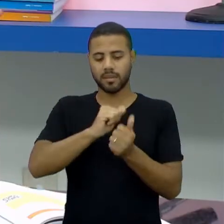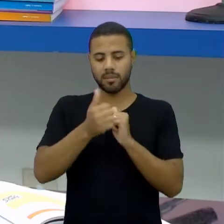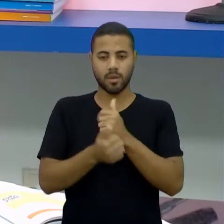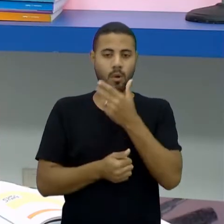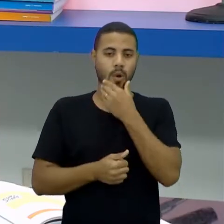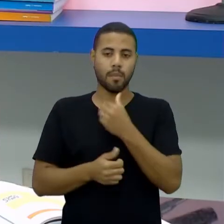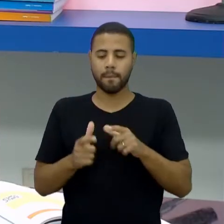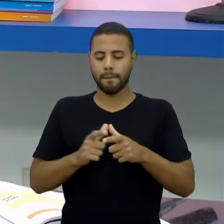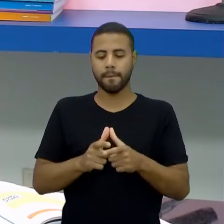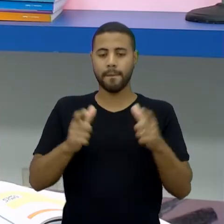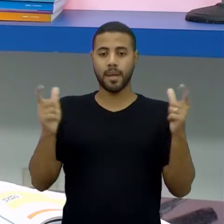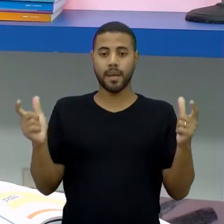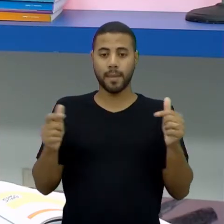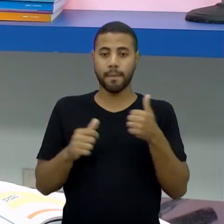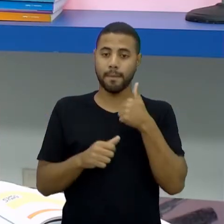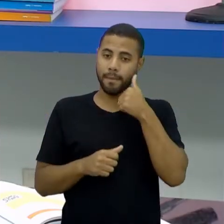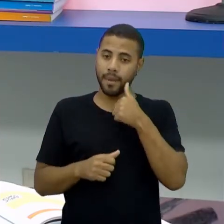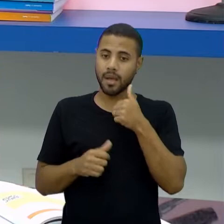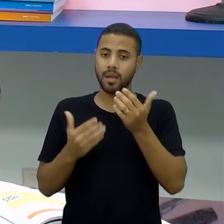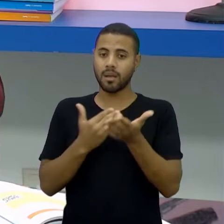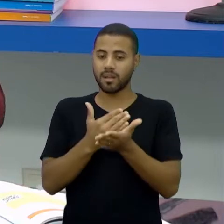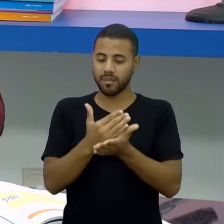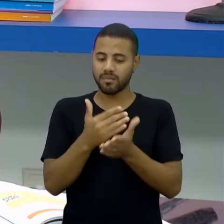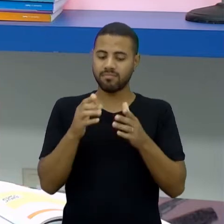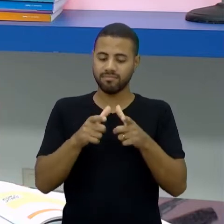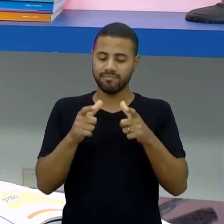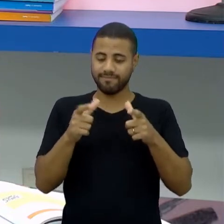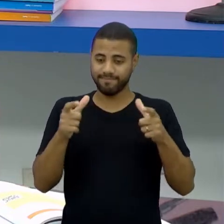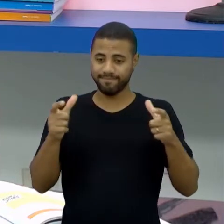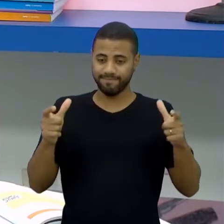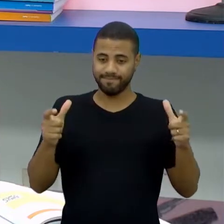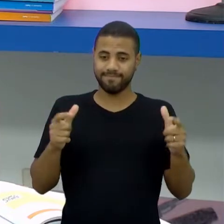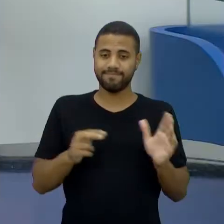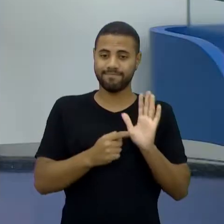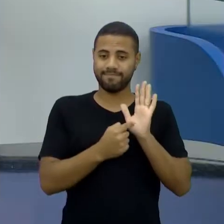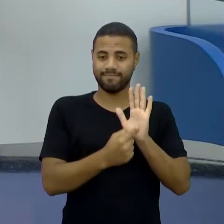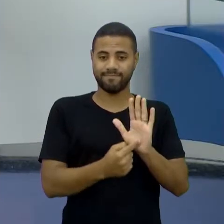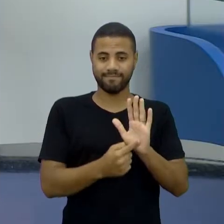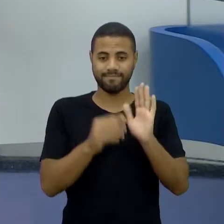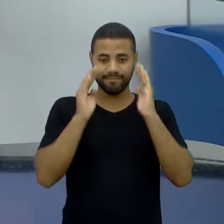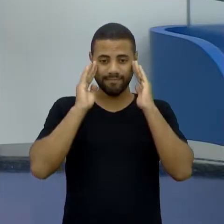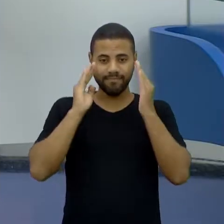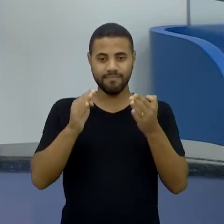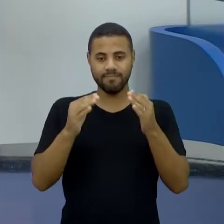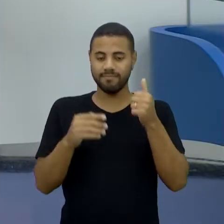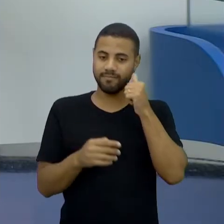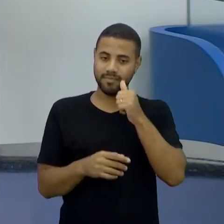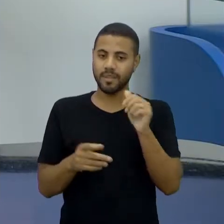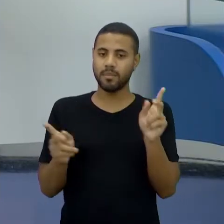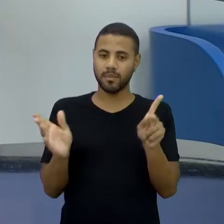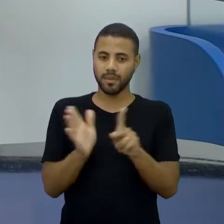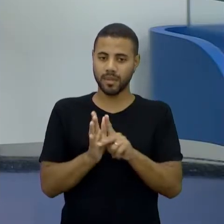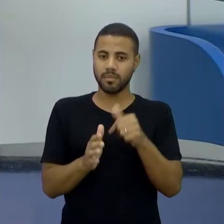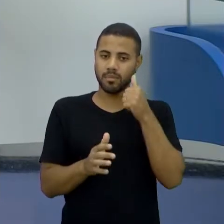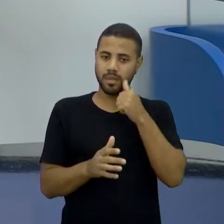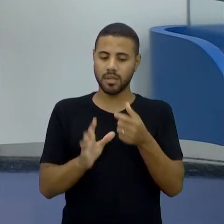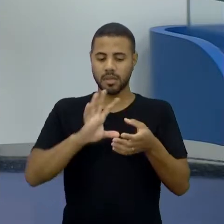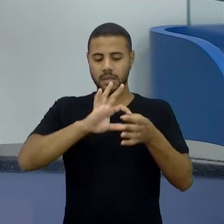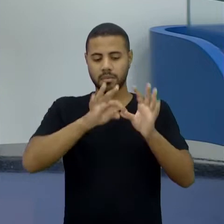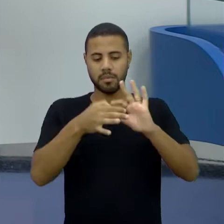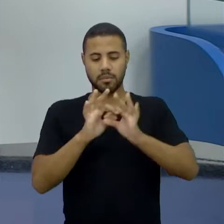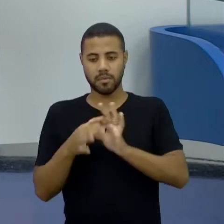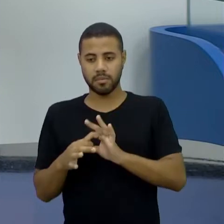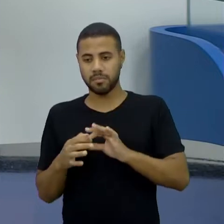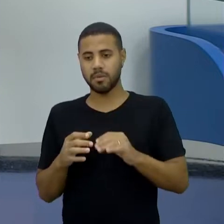masculinas. E esse daí focou mesmo o destaque da mulher na Olimpíada. Foi a Olimpíada feminina mesmo, né? Nossa, foi uma